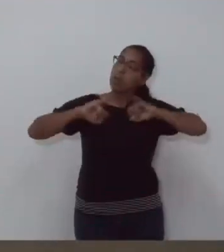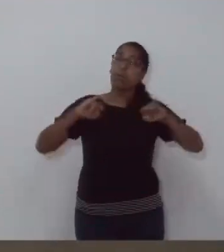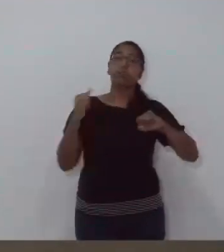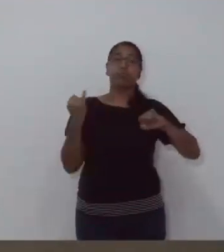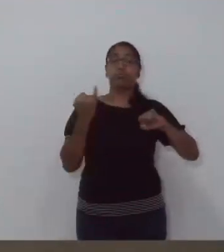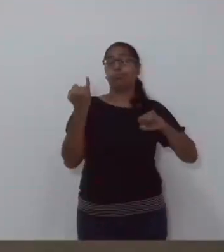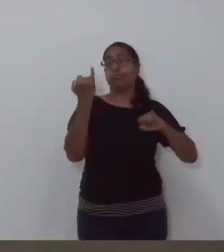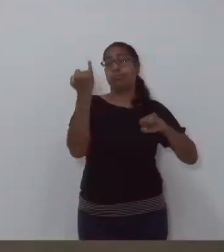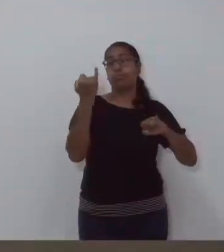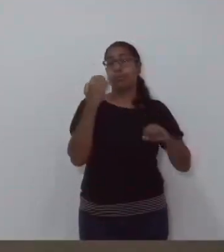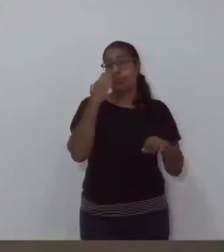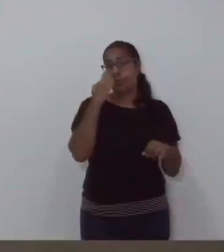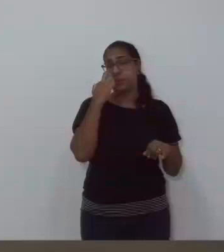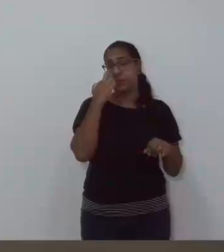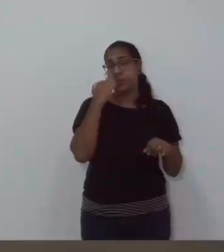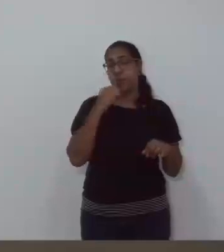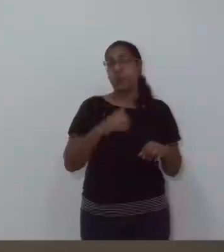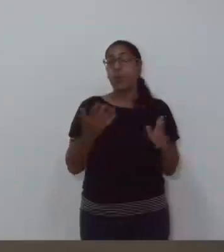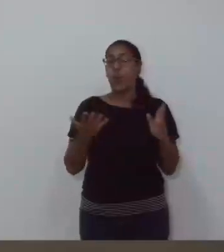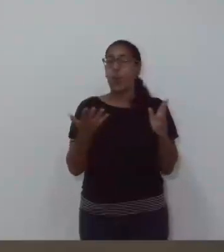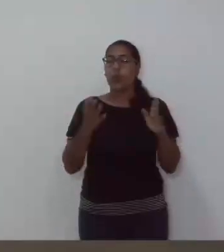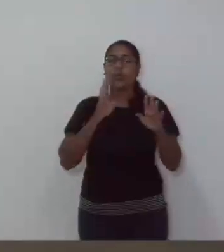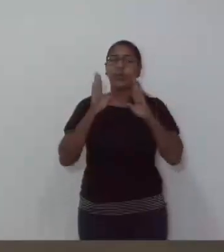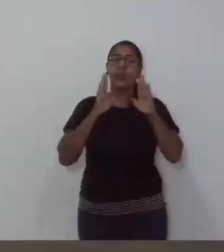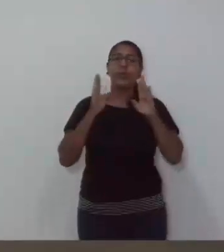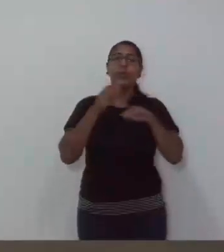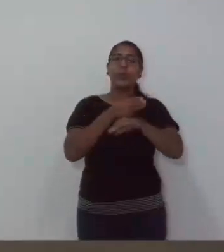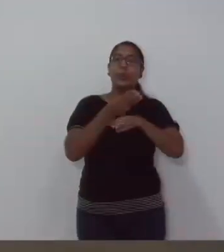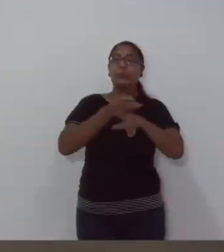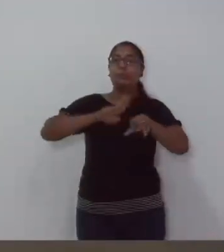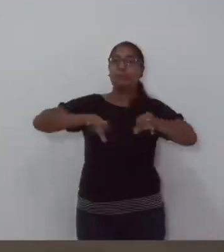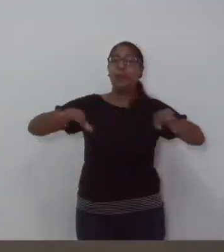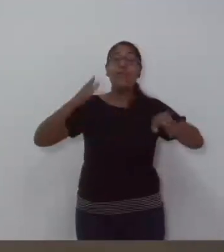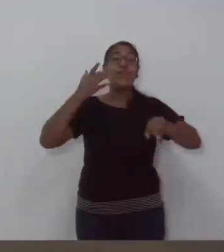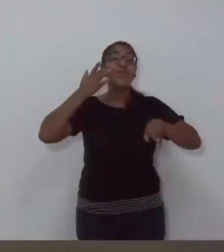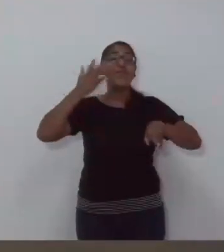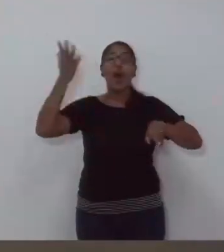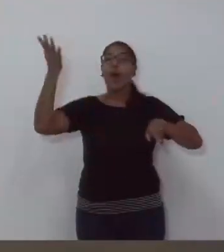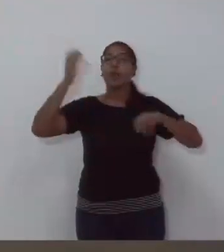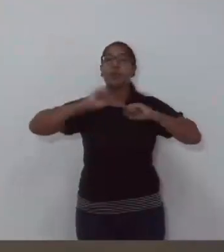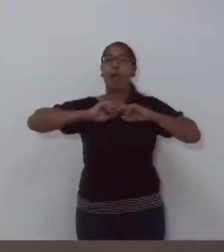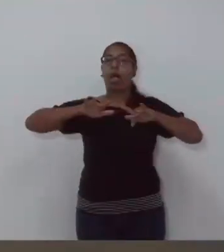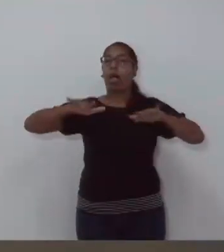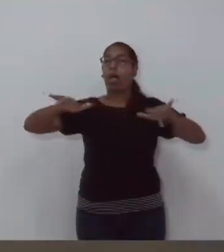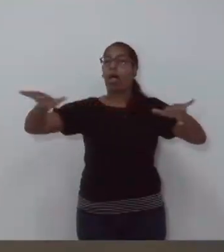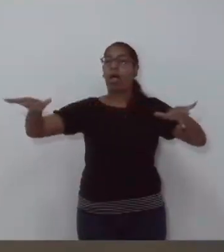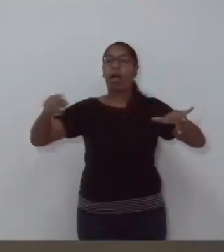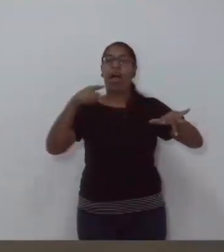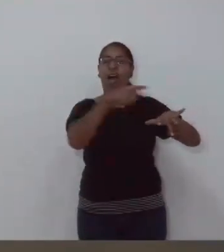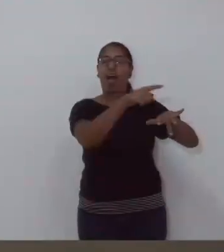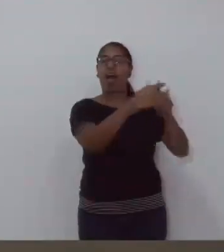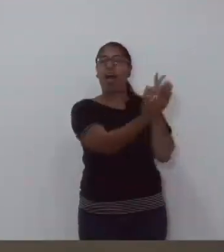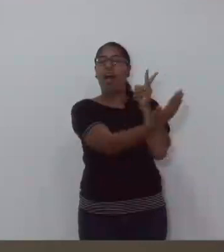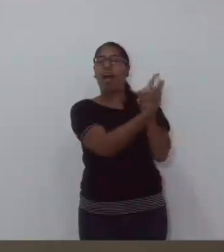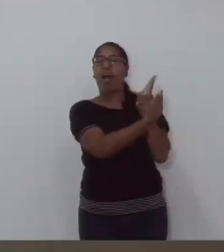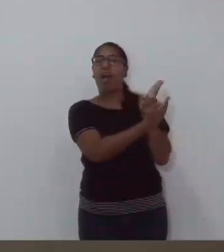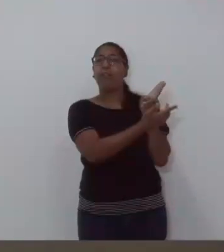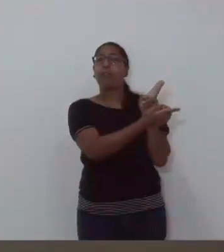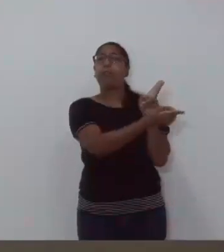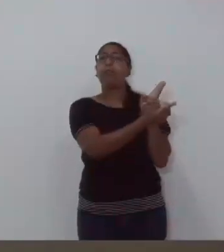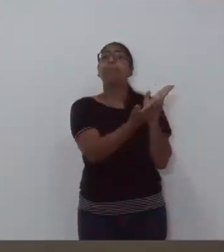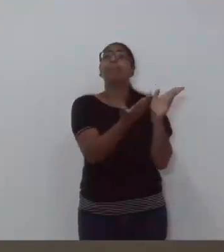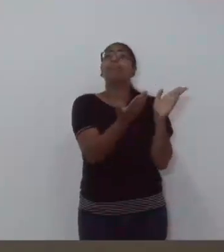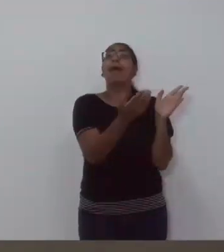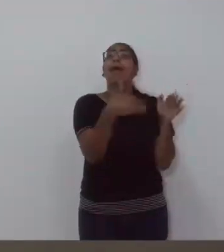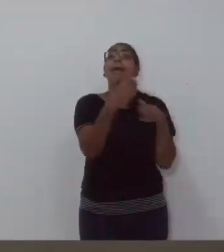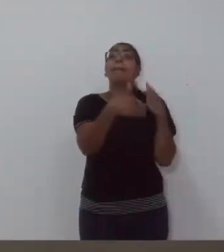que, sobretudo hoje com mídias sociais, é muito fácil de colocar a reputação das pessoas em jogo. Mas depois, se aquilo não foi